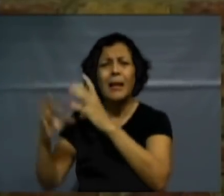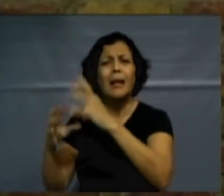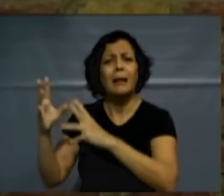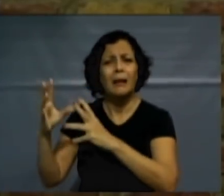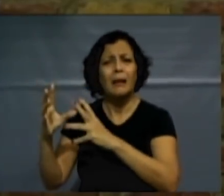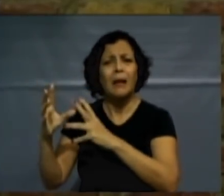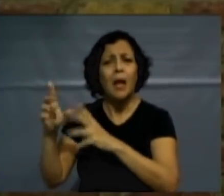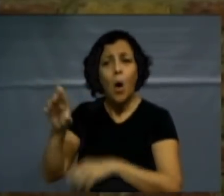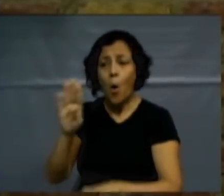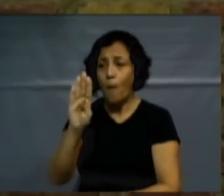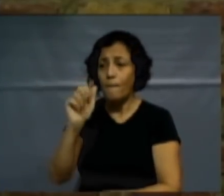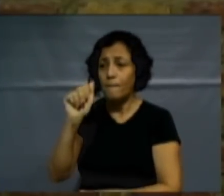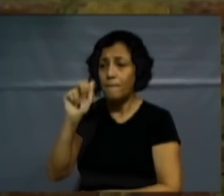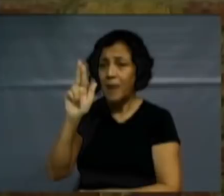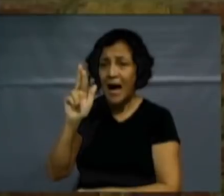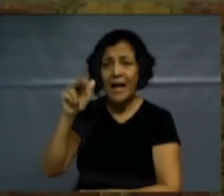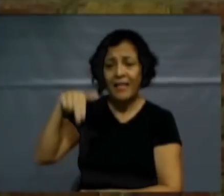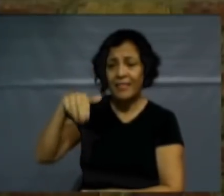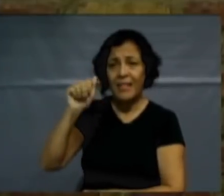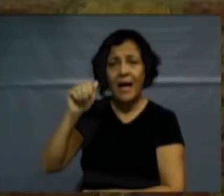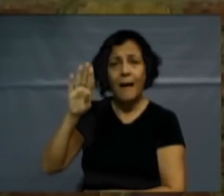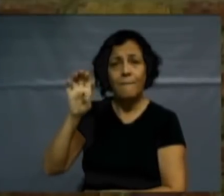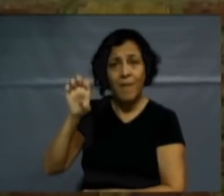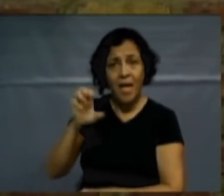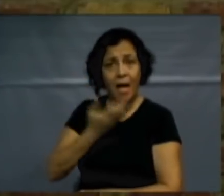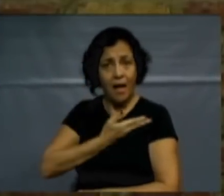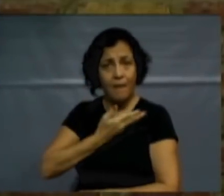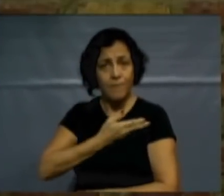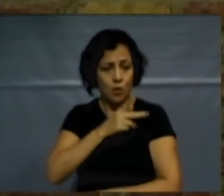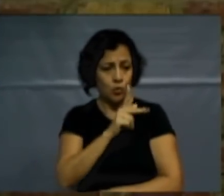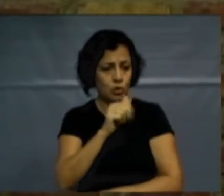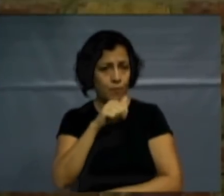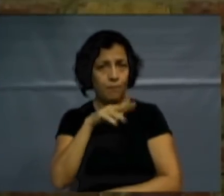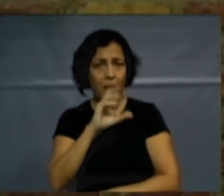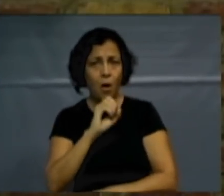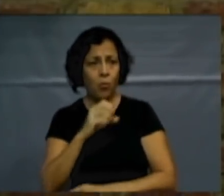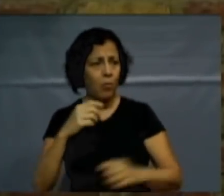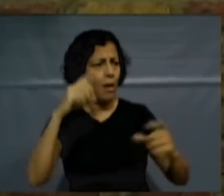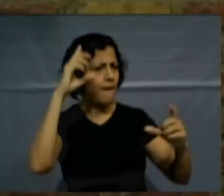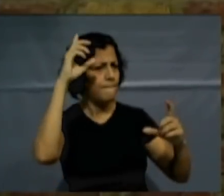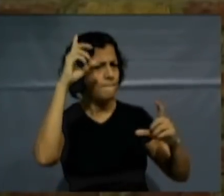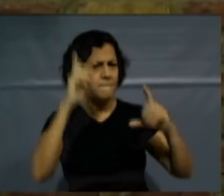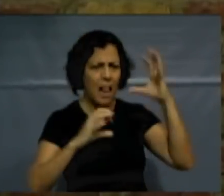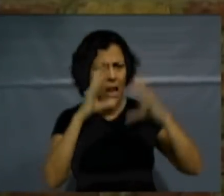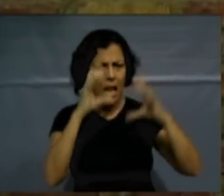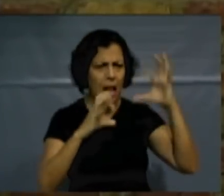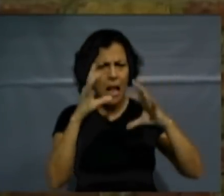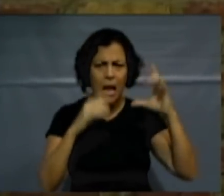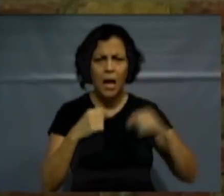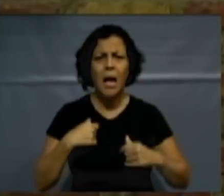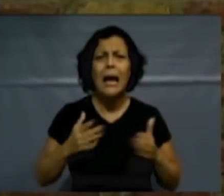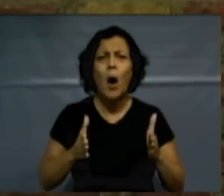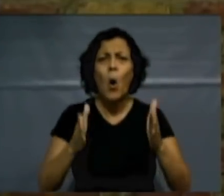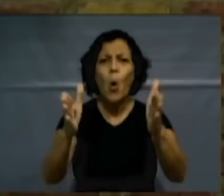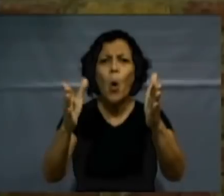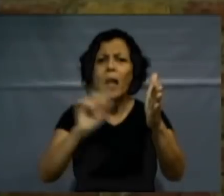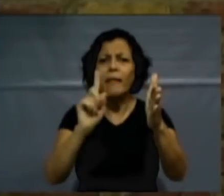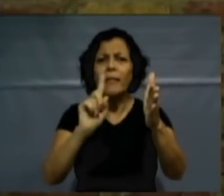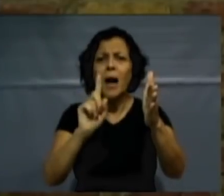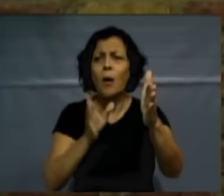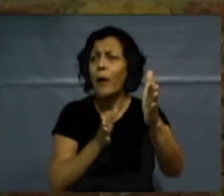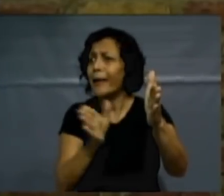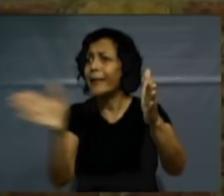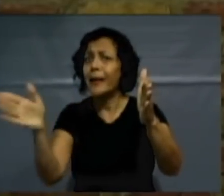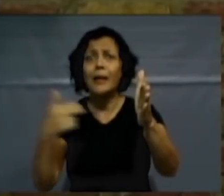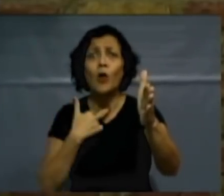Paulo. Era um unha em carne. Eles começam a discordar do trajeto que Paulo estava fazendo. Porque eles tinham medo de